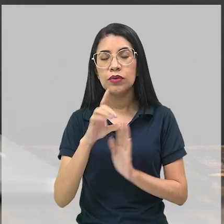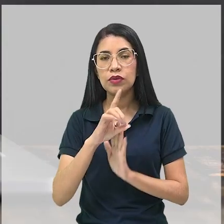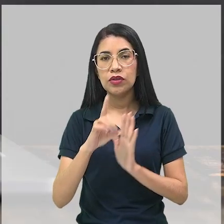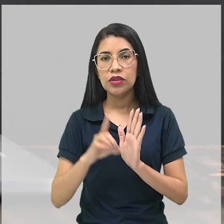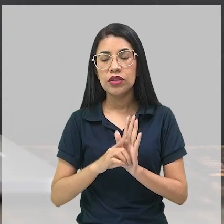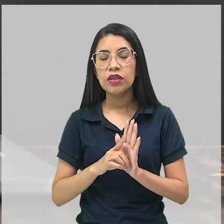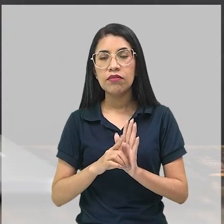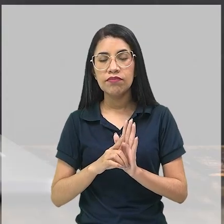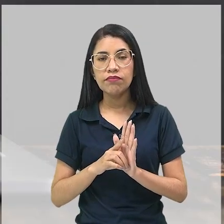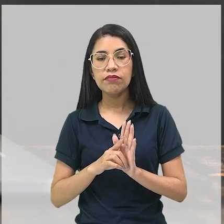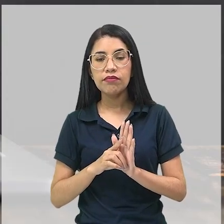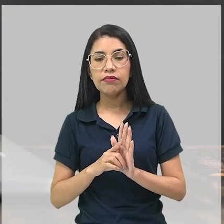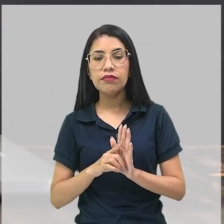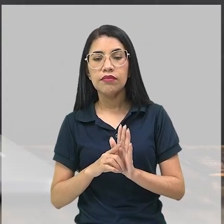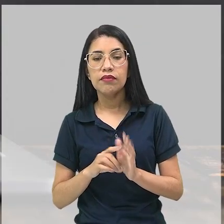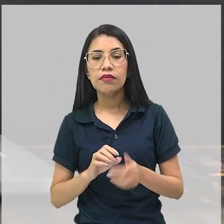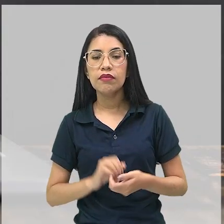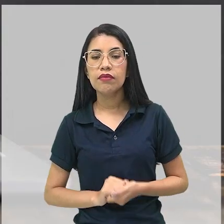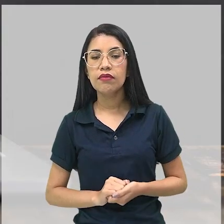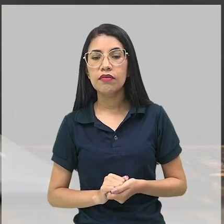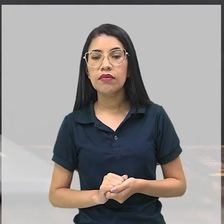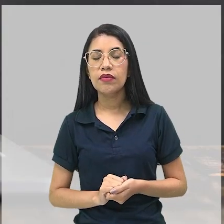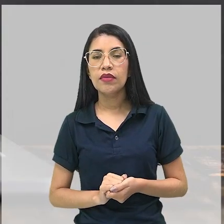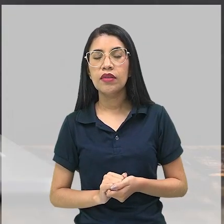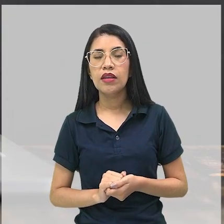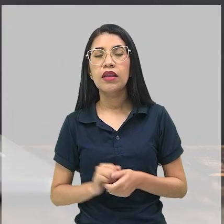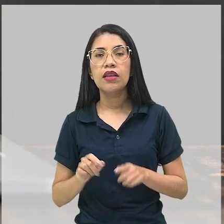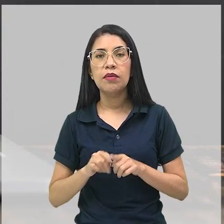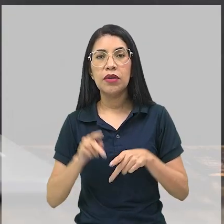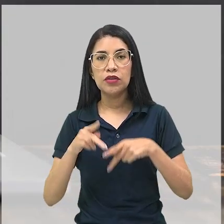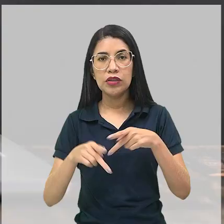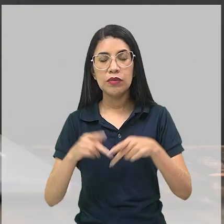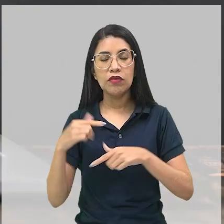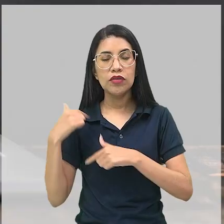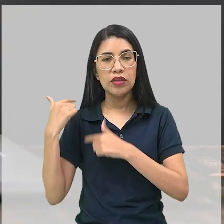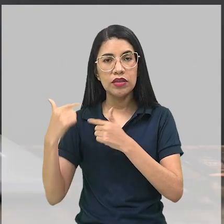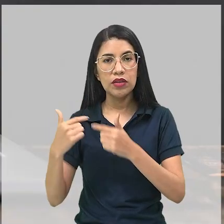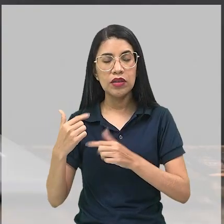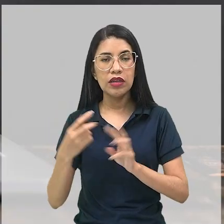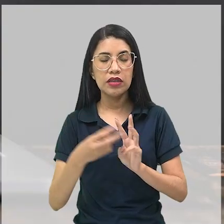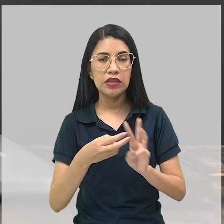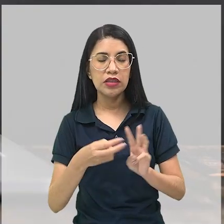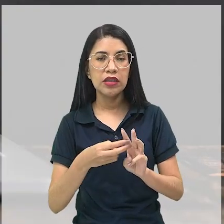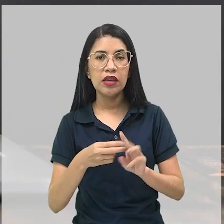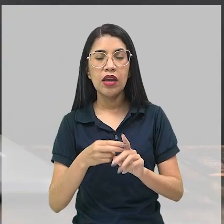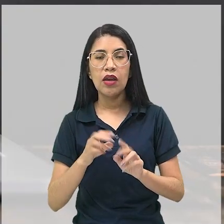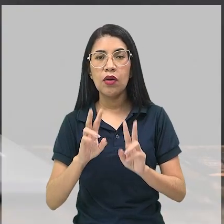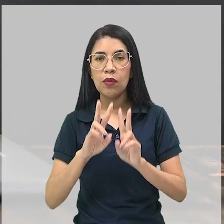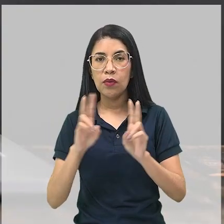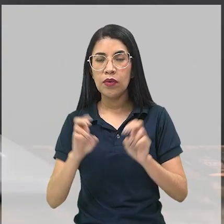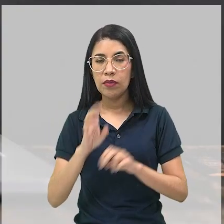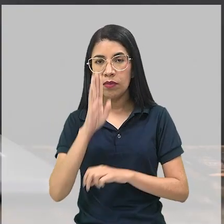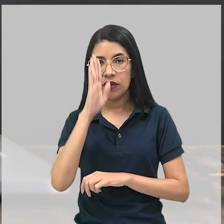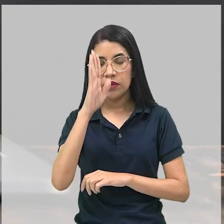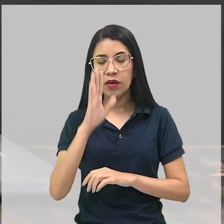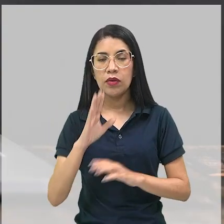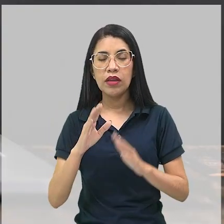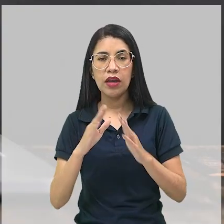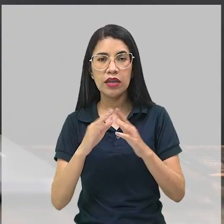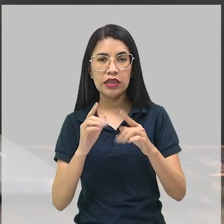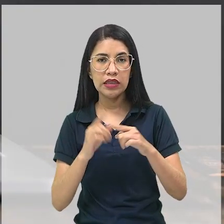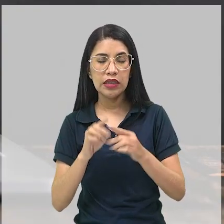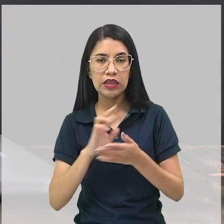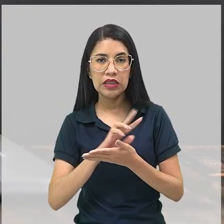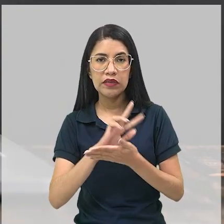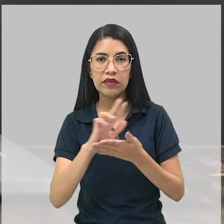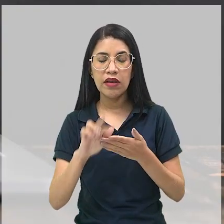a garantia de direitos dos povos tradicionais, dos povos indígenas, é uma das bandeiras das igrejas, uma